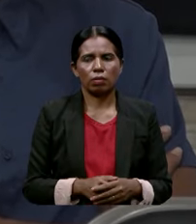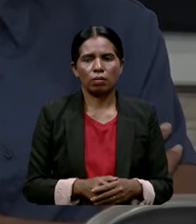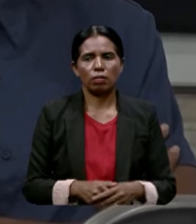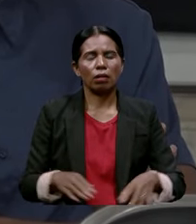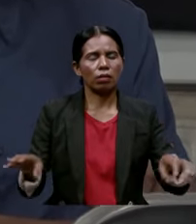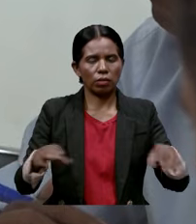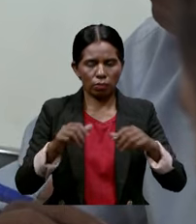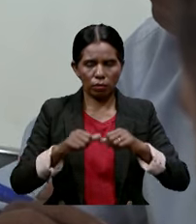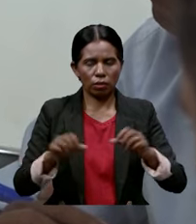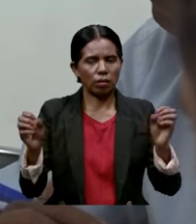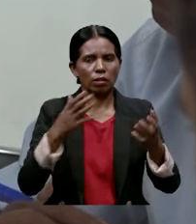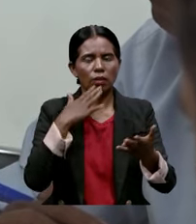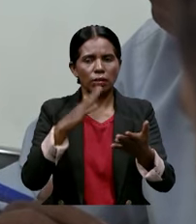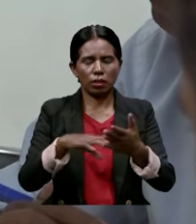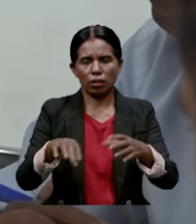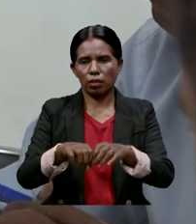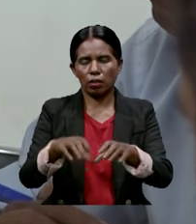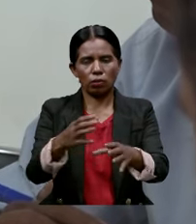servisu lah kualdane sobu.